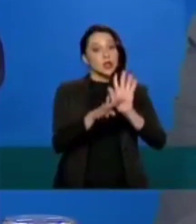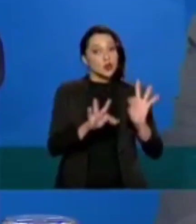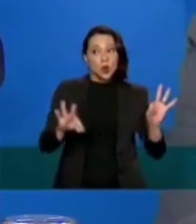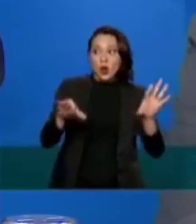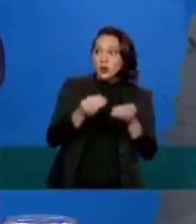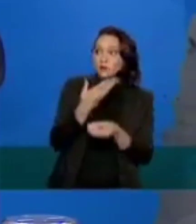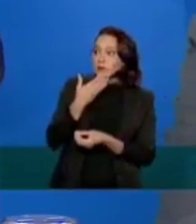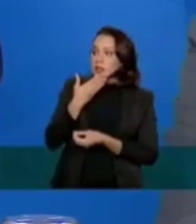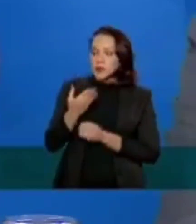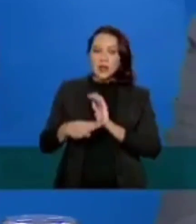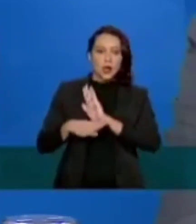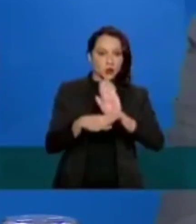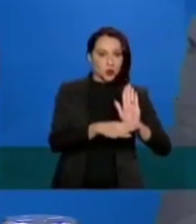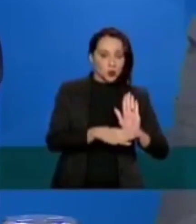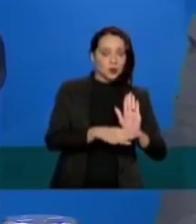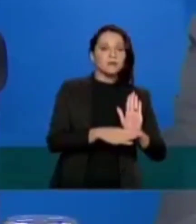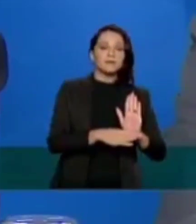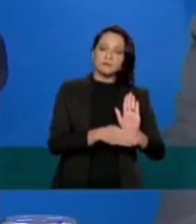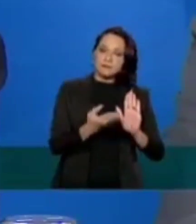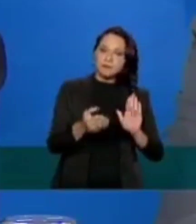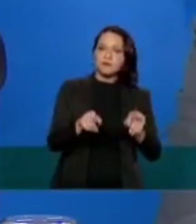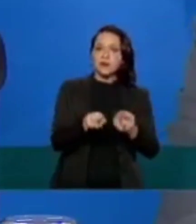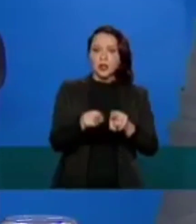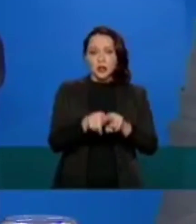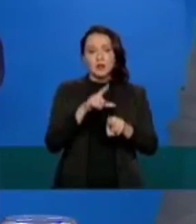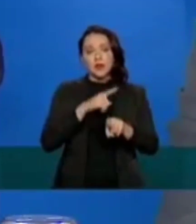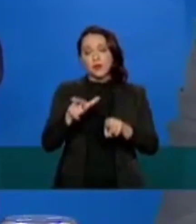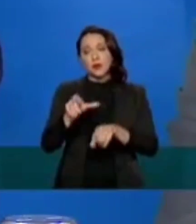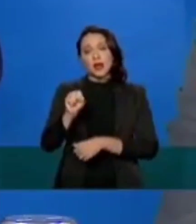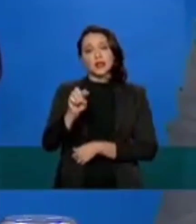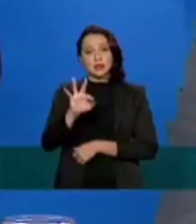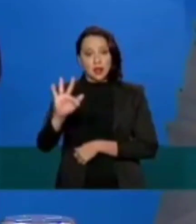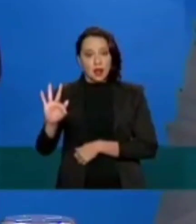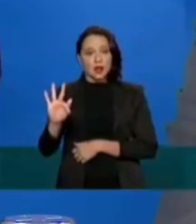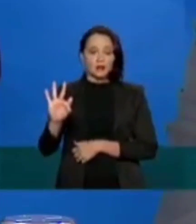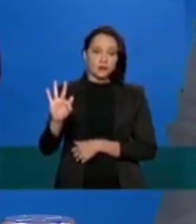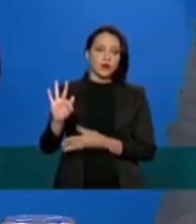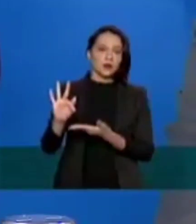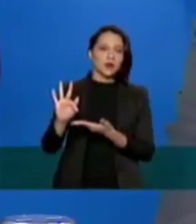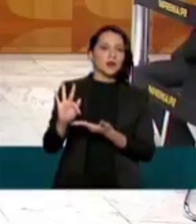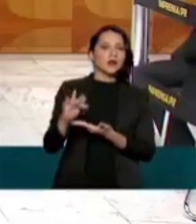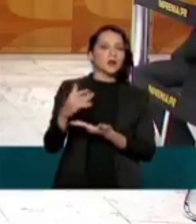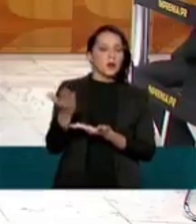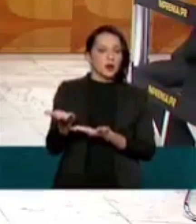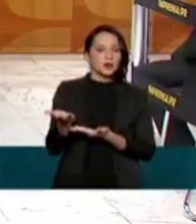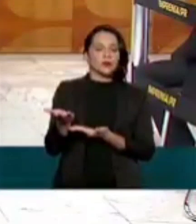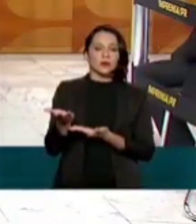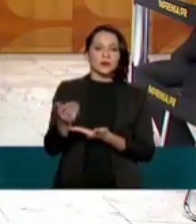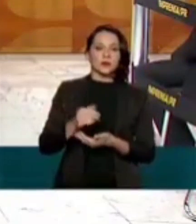todos, fomos também ao Supremo quando